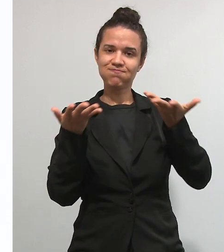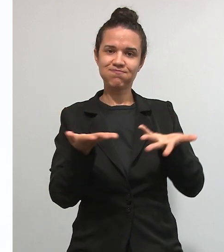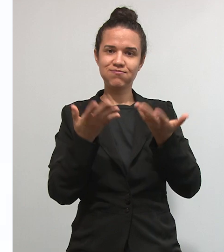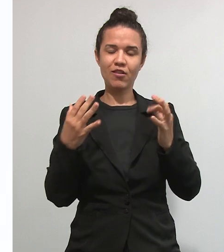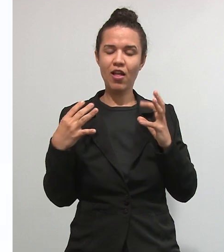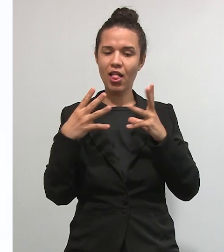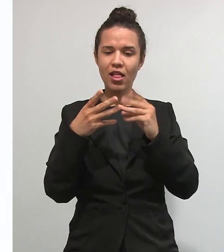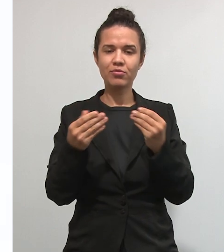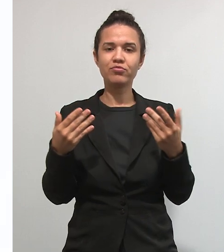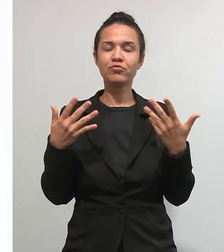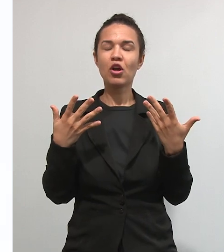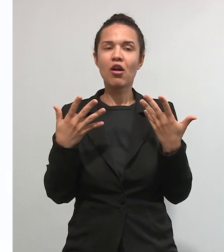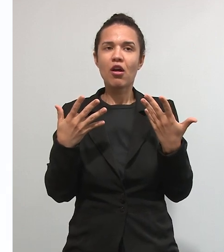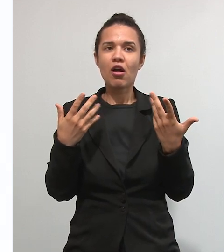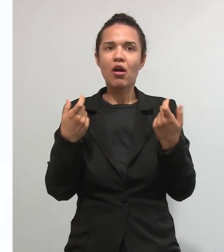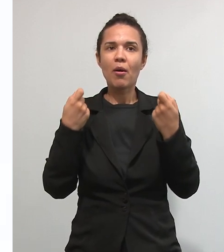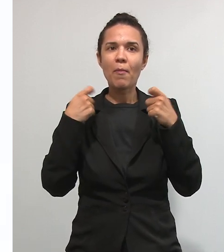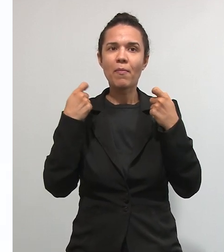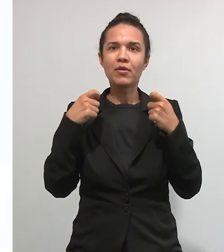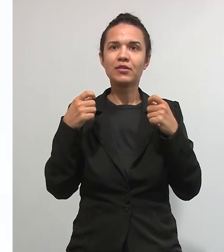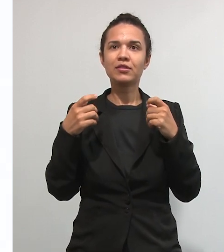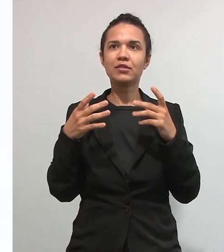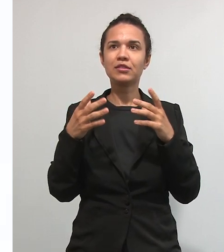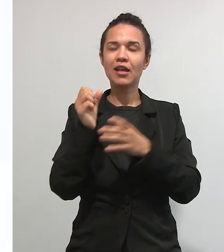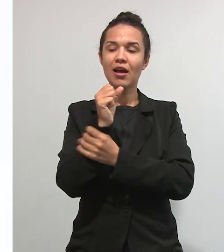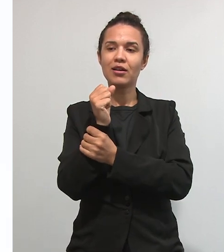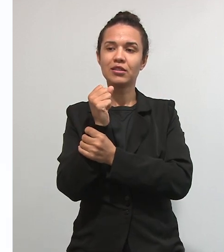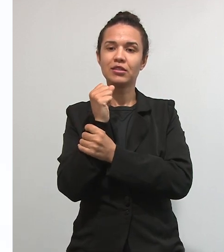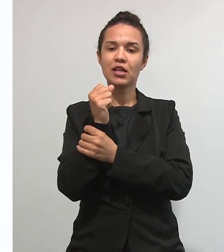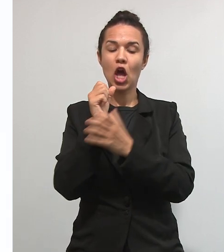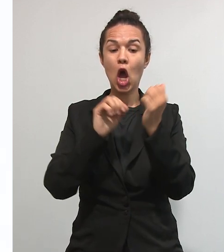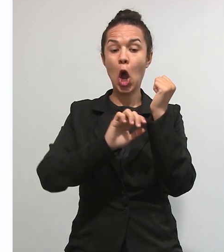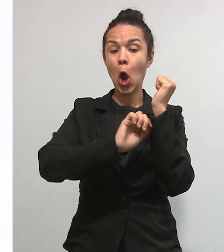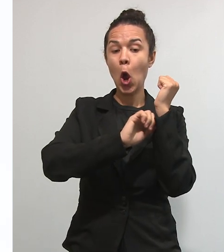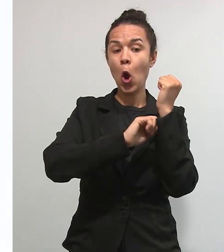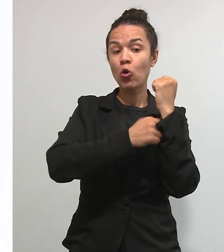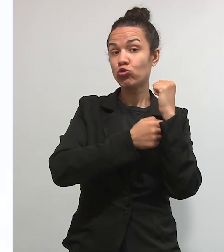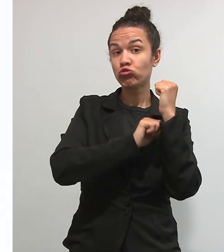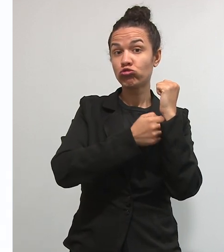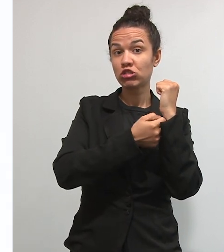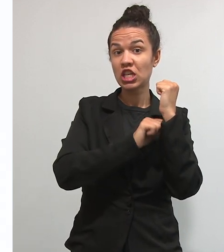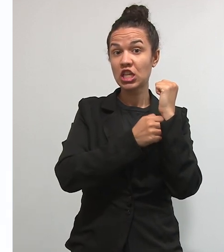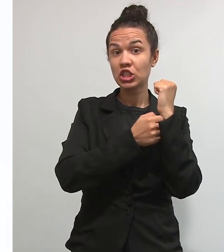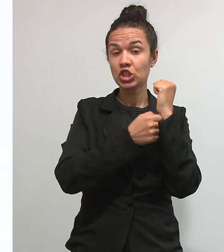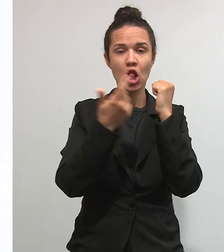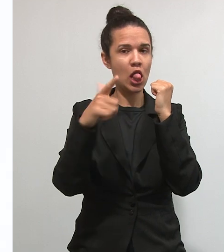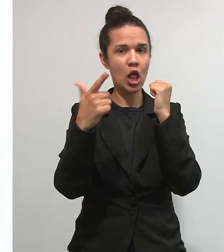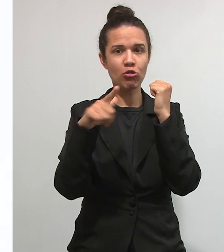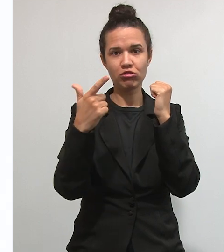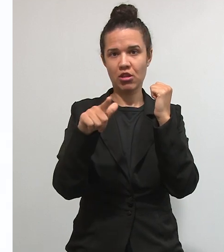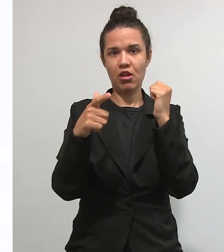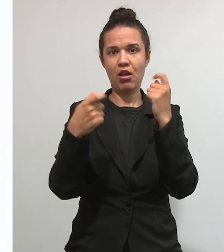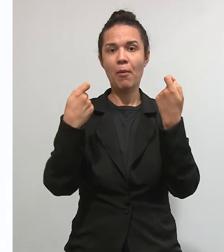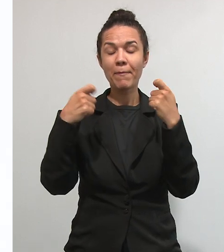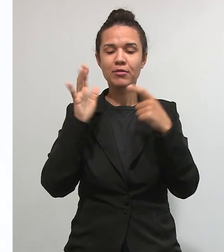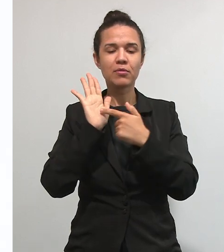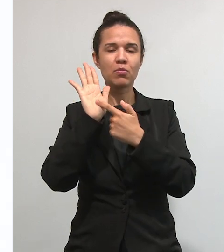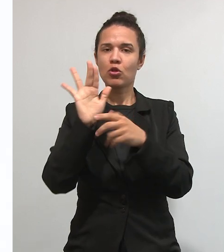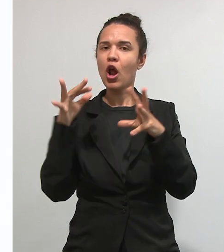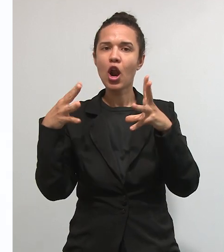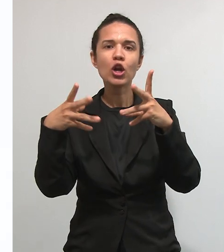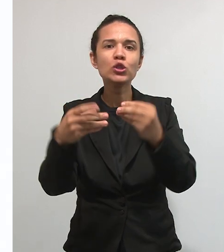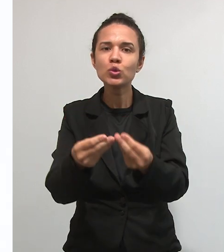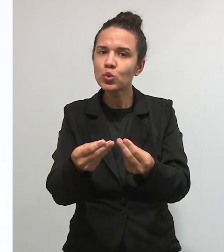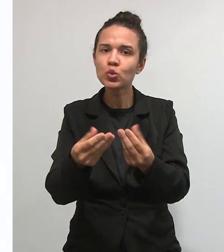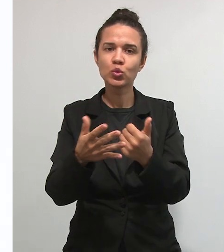orçamentário, financeiro, econômico, patrimonial do setor público. Nada mais é que trazer aqui a prestação de conta,